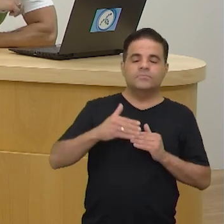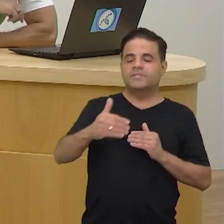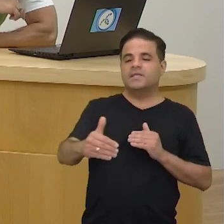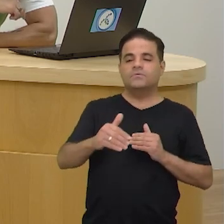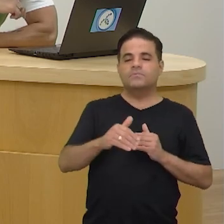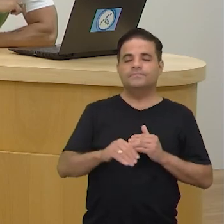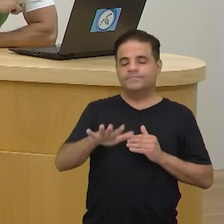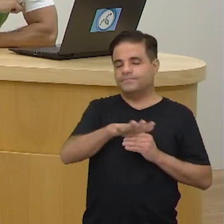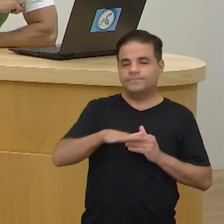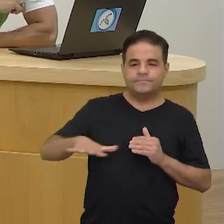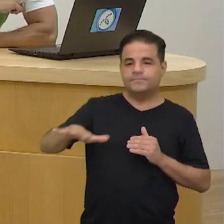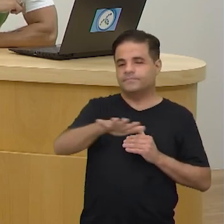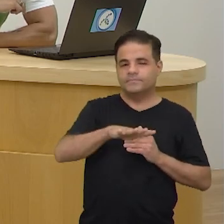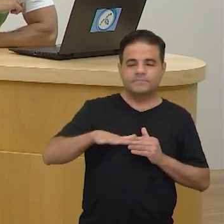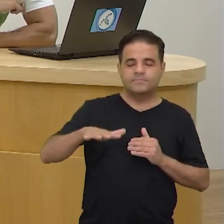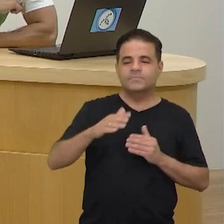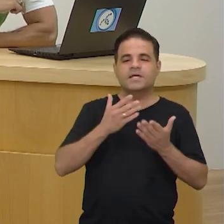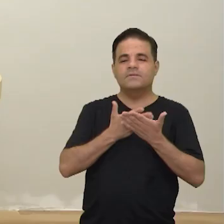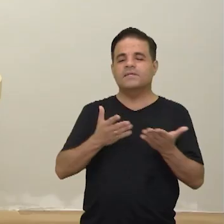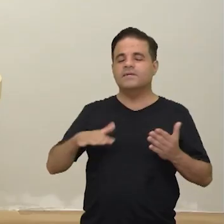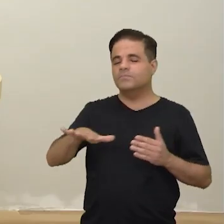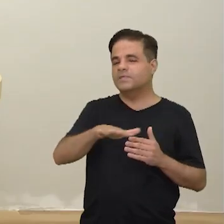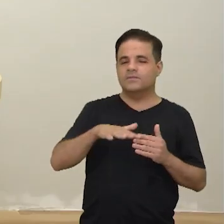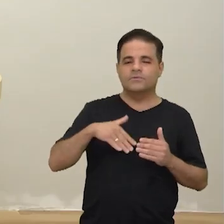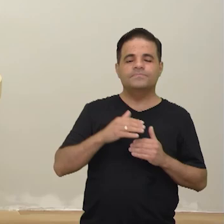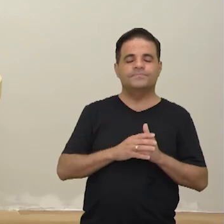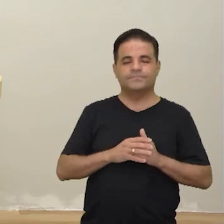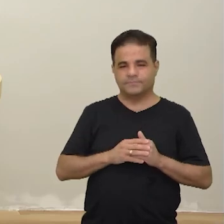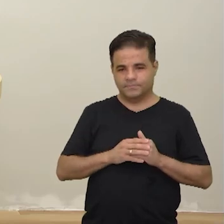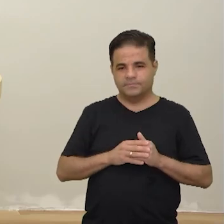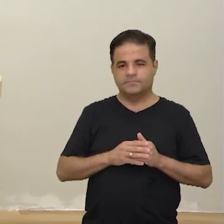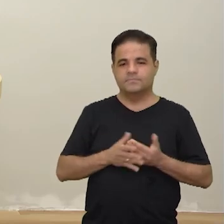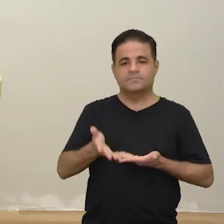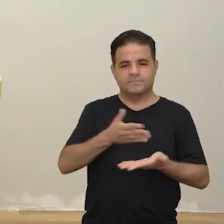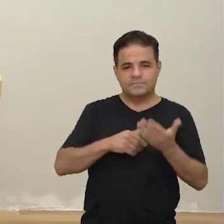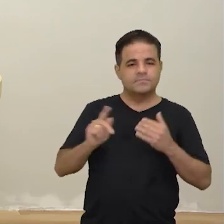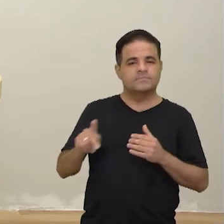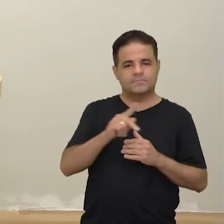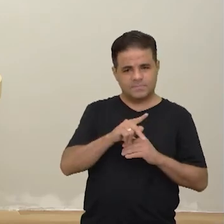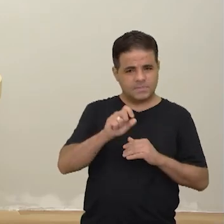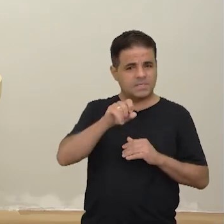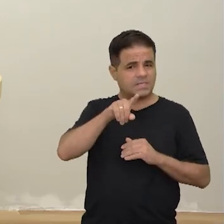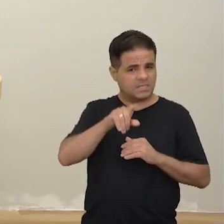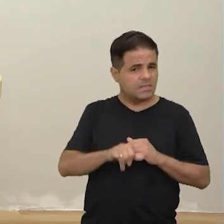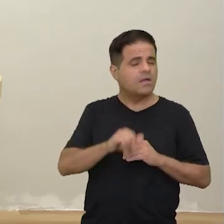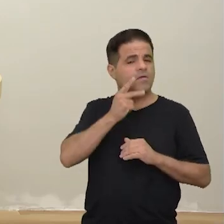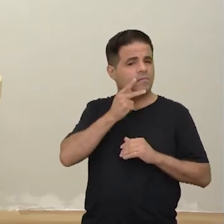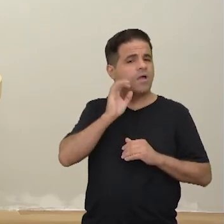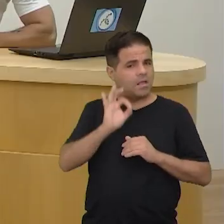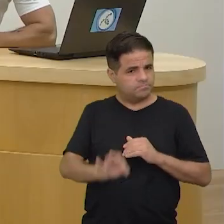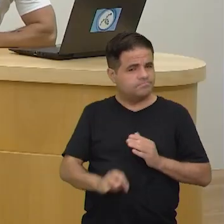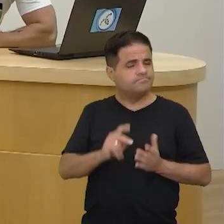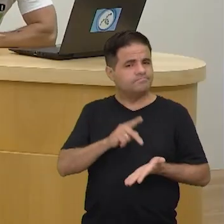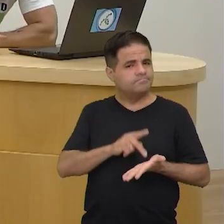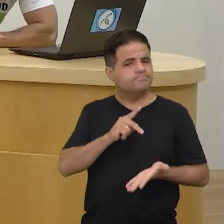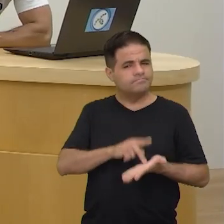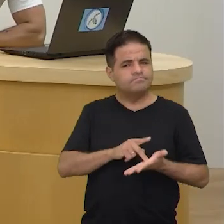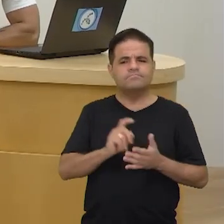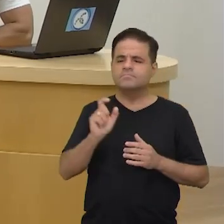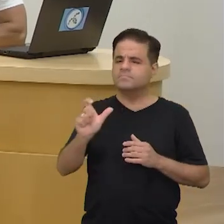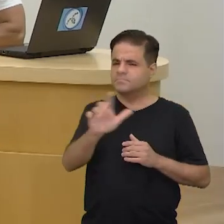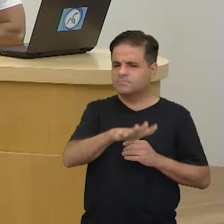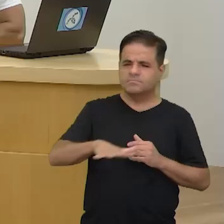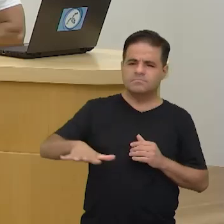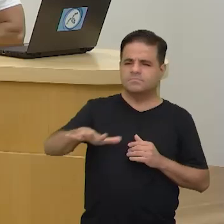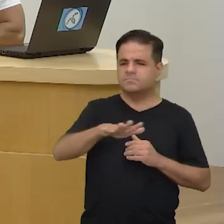Beleza, o campo de Huygens desacelera outras partículas, aumentando a sua inércia. O professor Sidney colocou aqui. É isso aí, pessoal, é isso aí, pessoal. Campo de